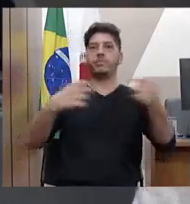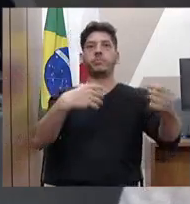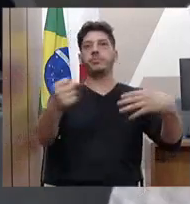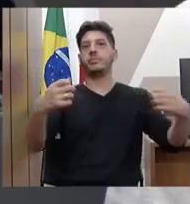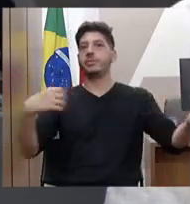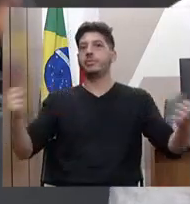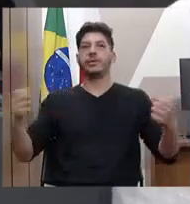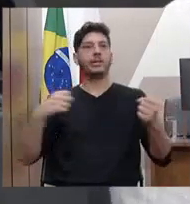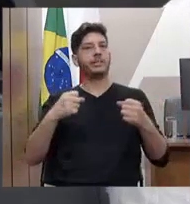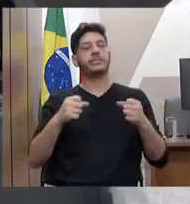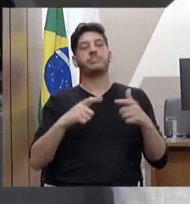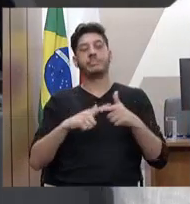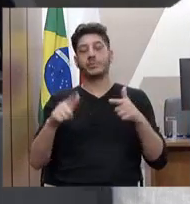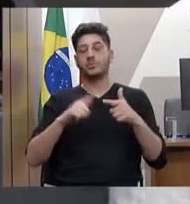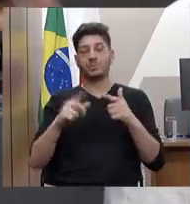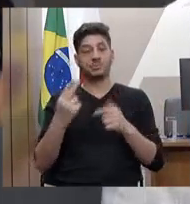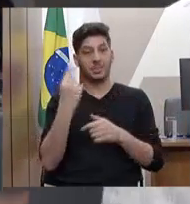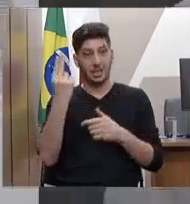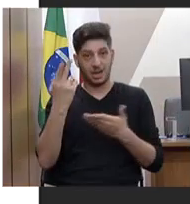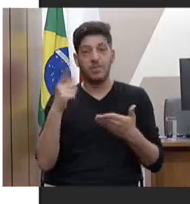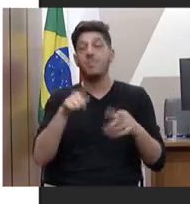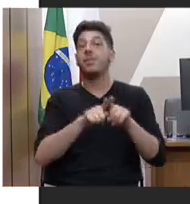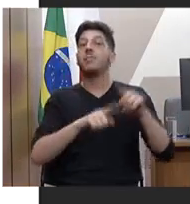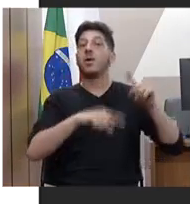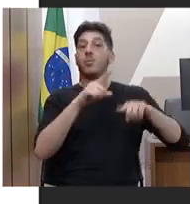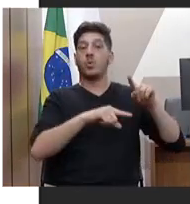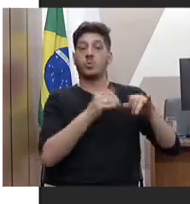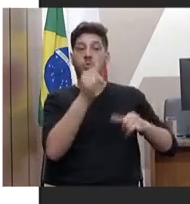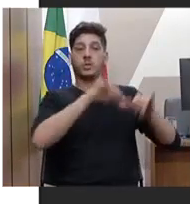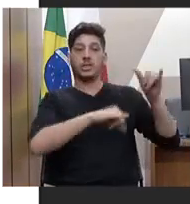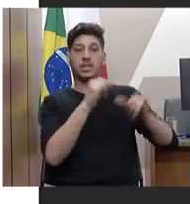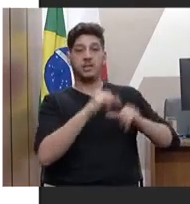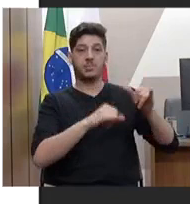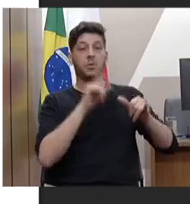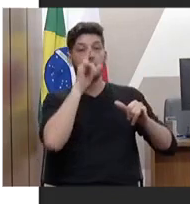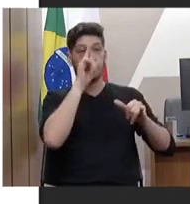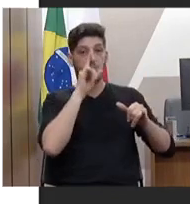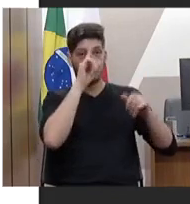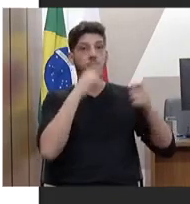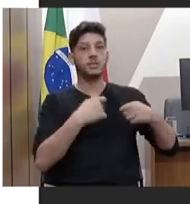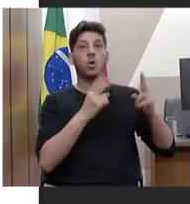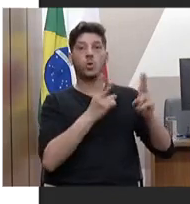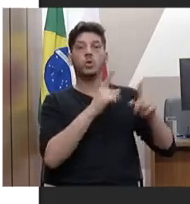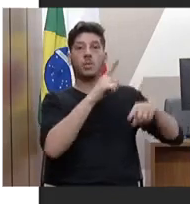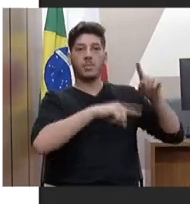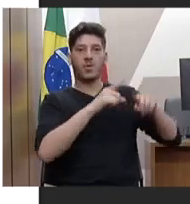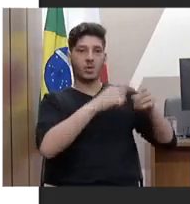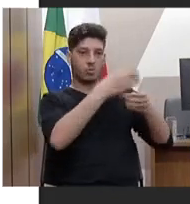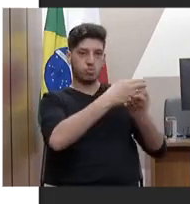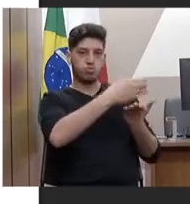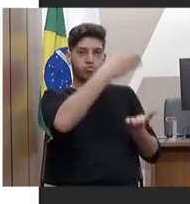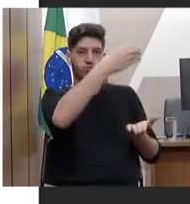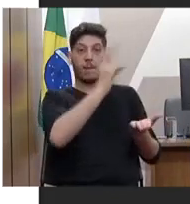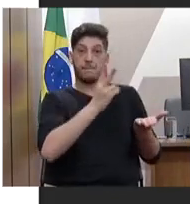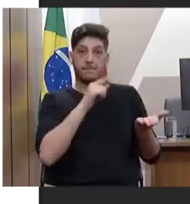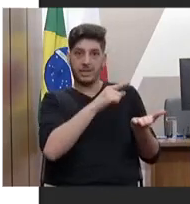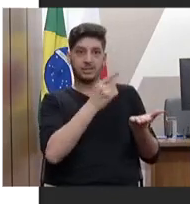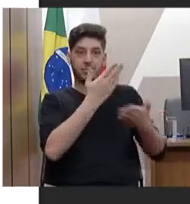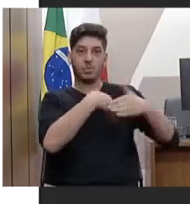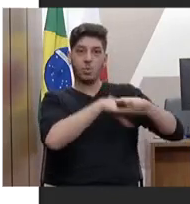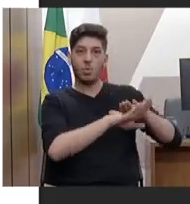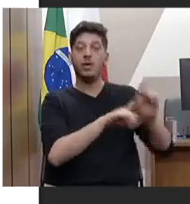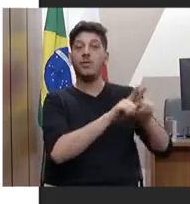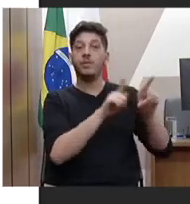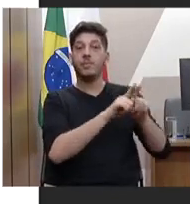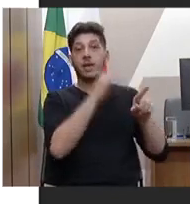né os produtos químicos devem ser mantidos em suas embalagens originais com seus rótulos e bulas sendo terminantemente proibida a realização ao